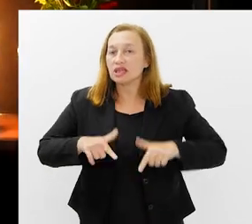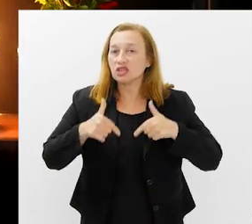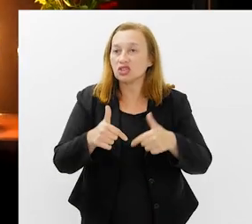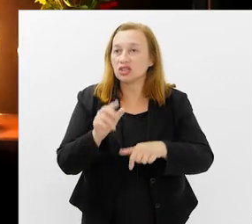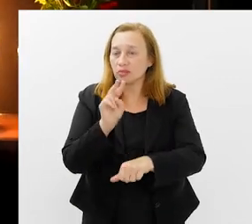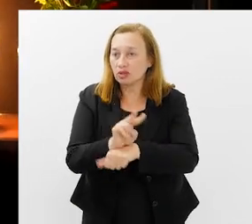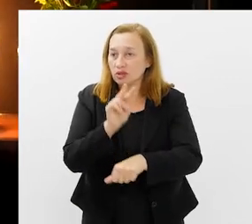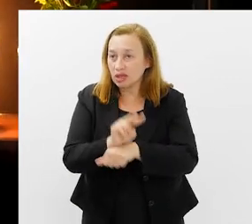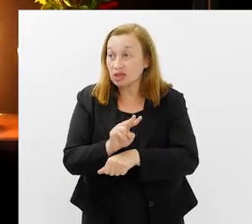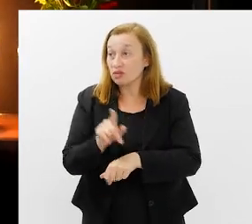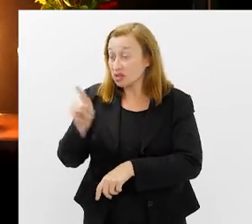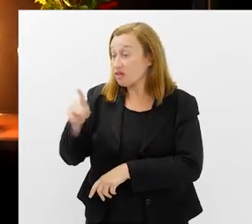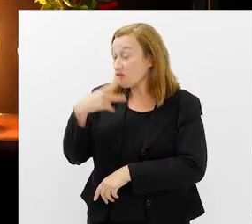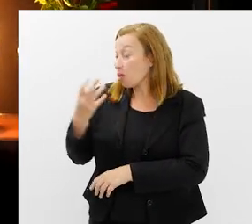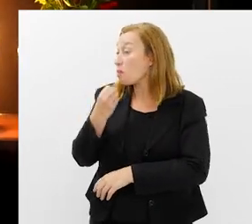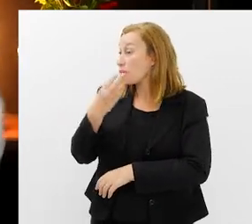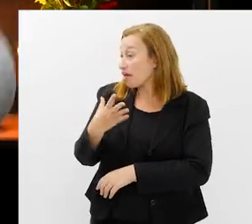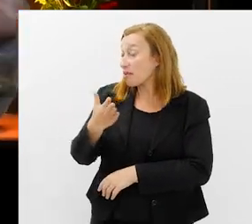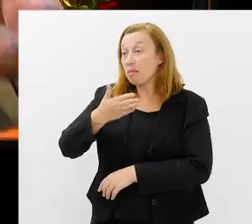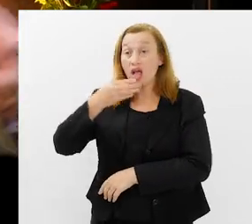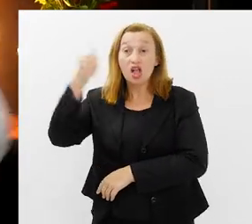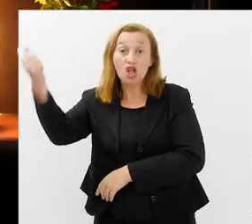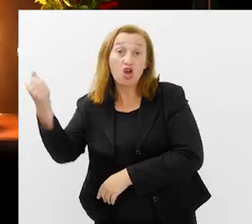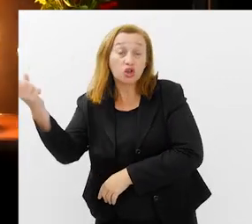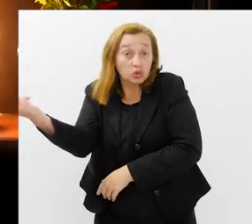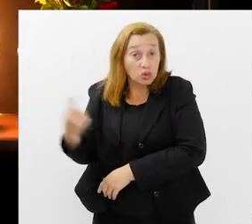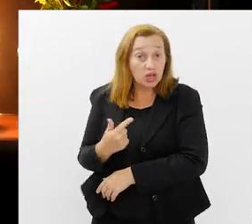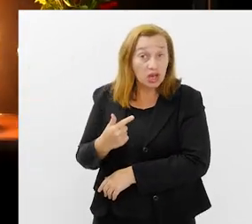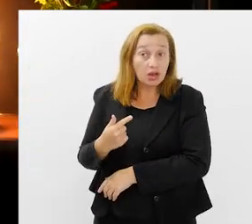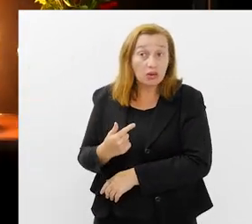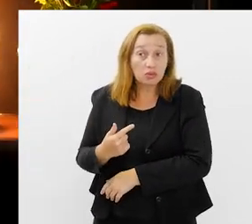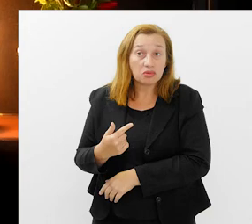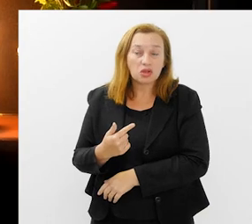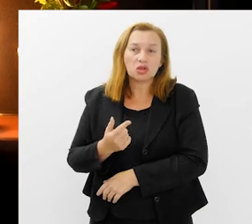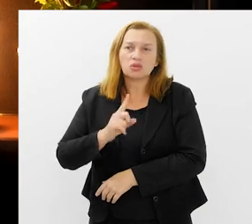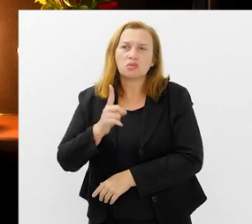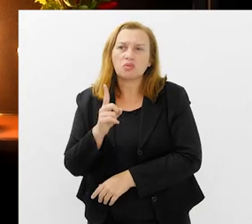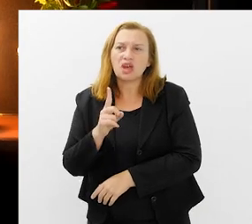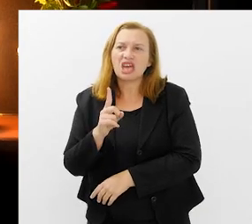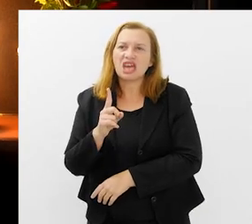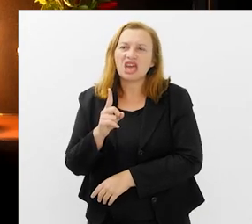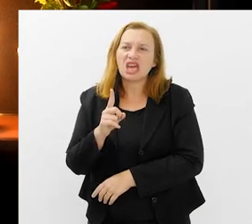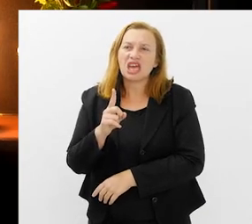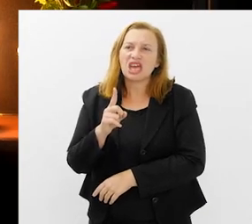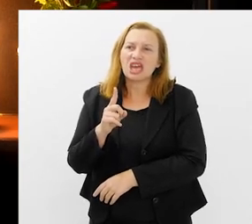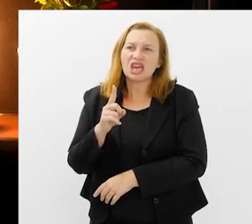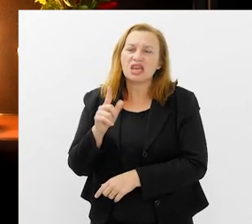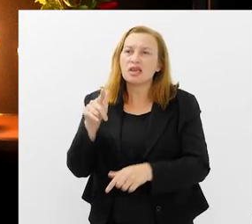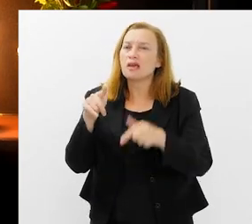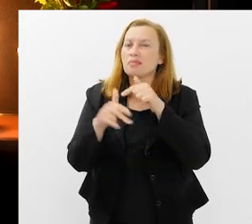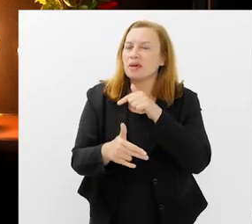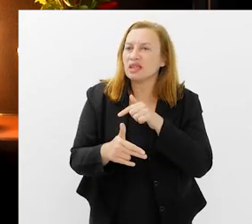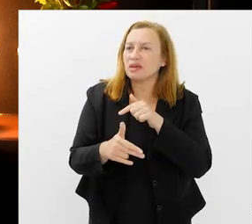ambiente. Você pontuou melhor do que eu poderia ter pontuado. Isso não significa intervenção